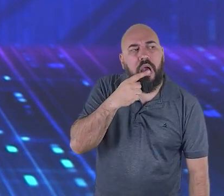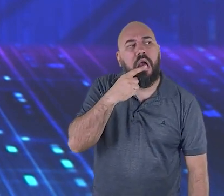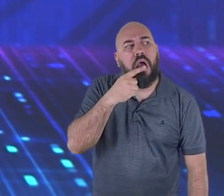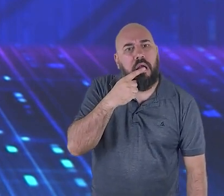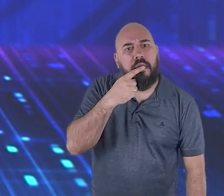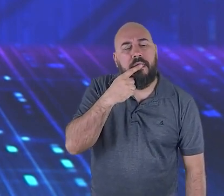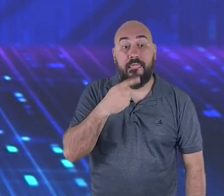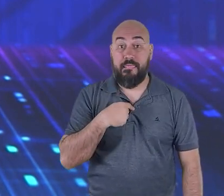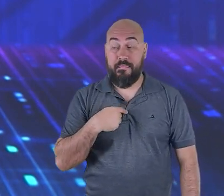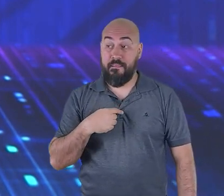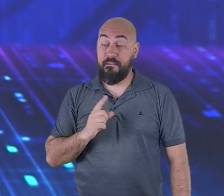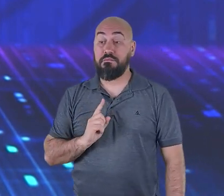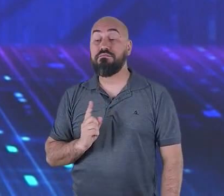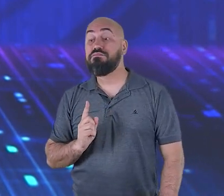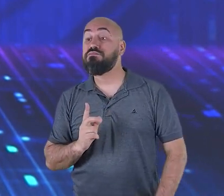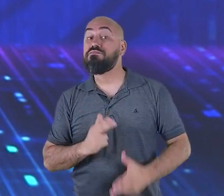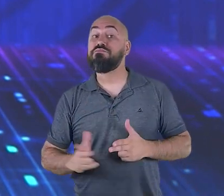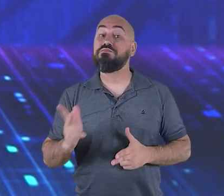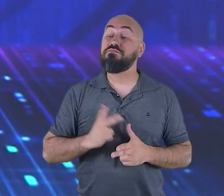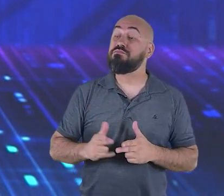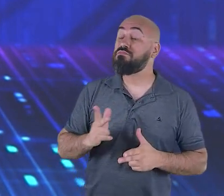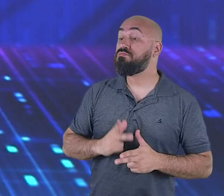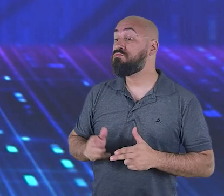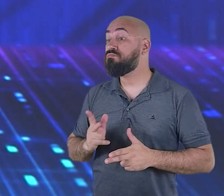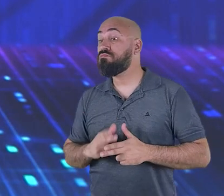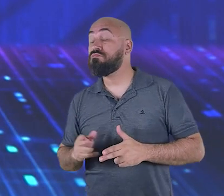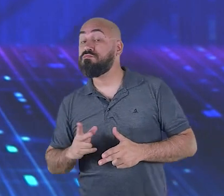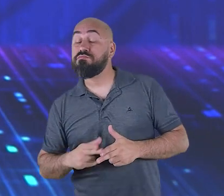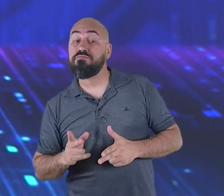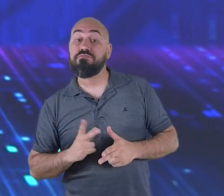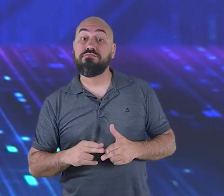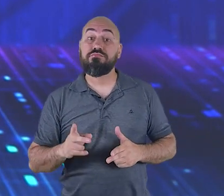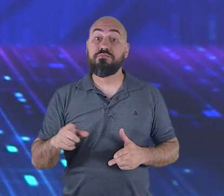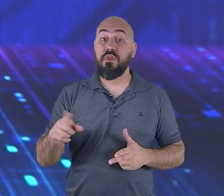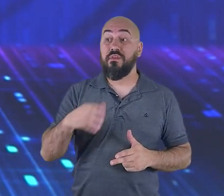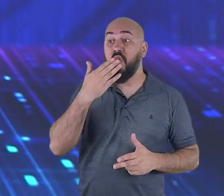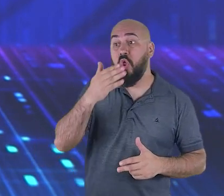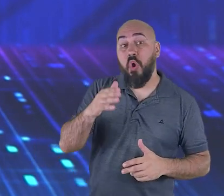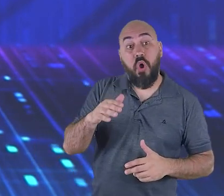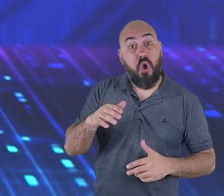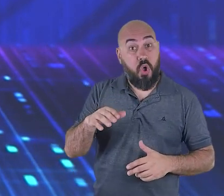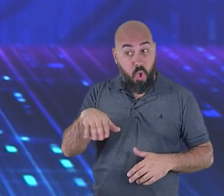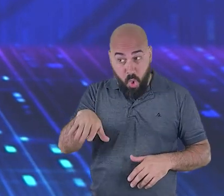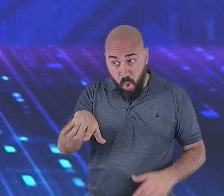que ele, o ladrão, e os seus comparsas estavam mortos.